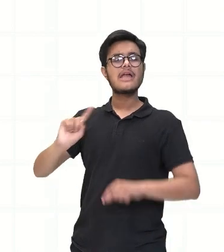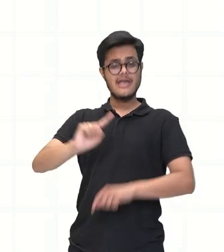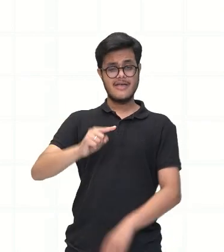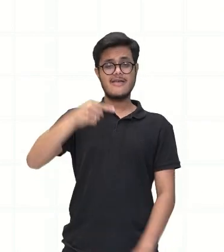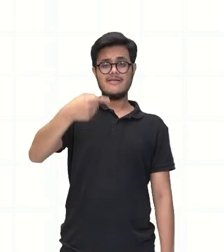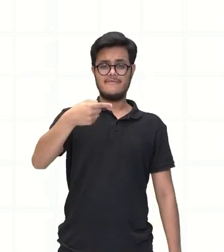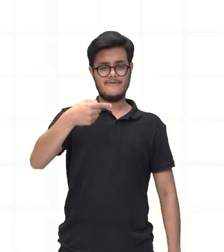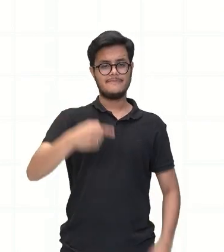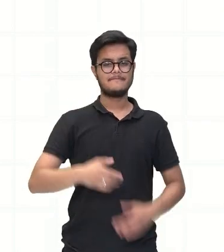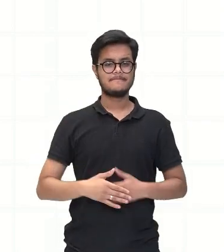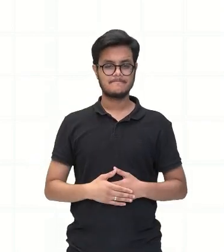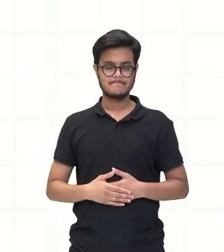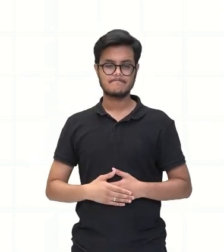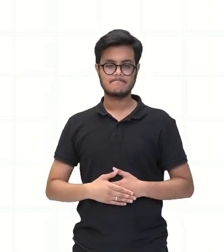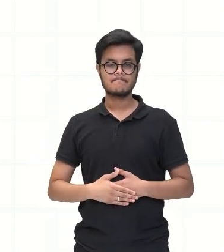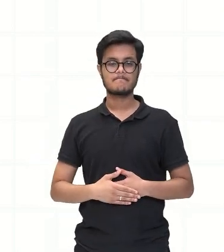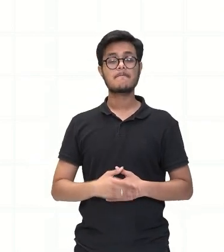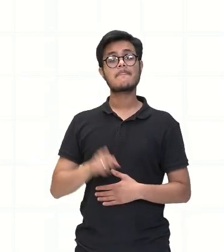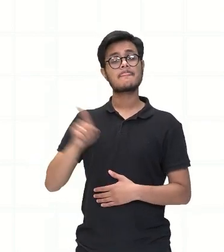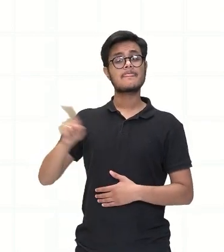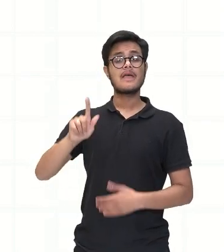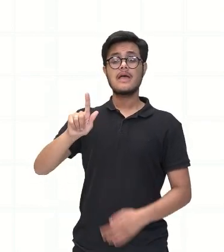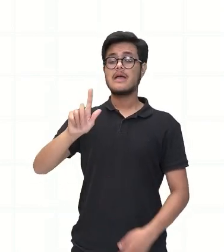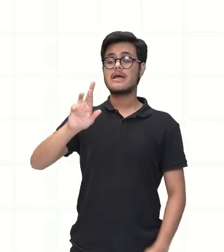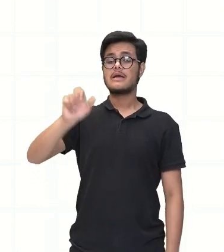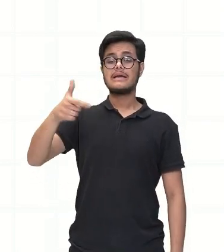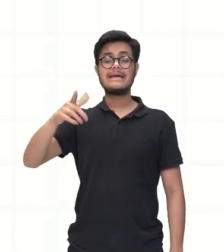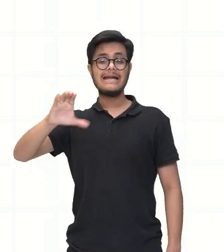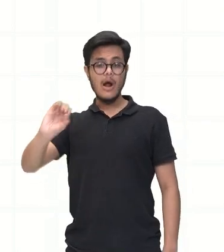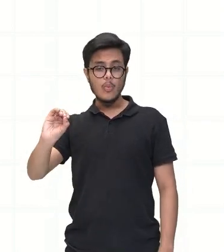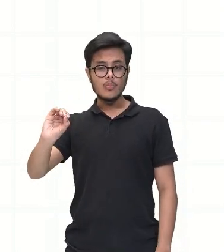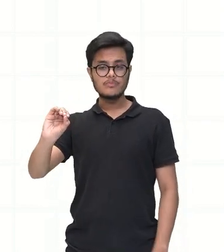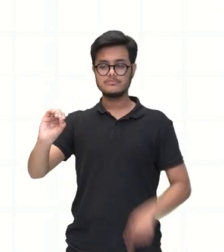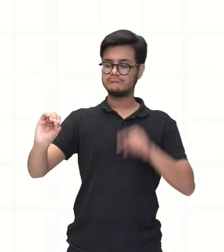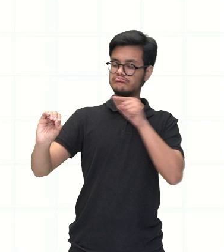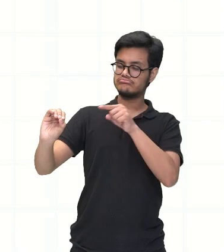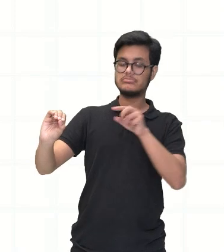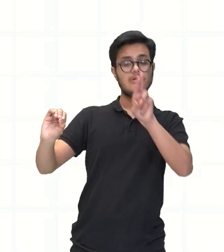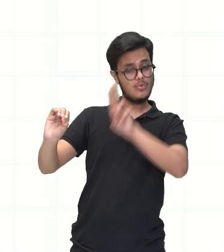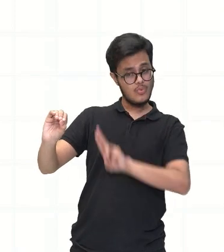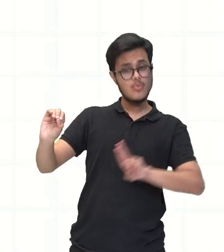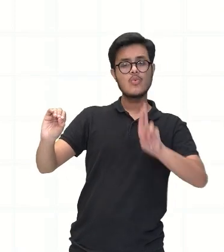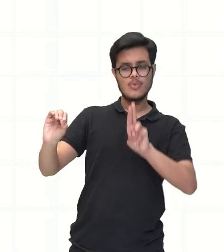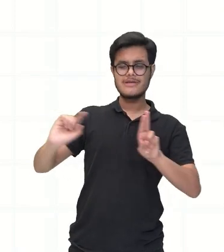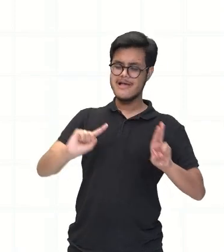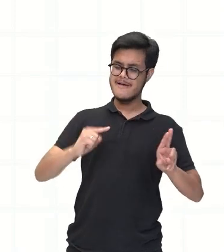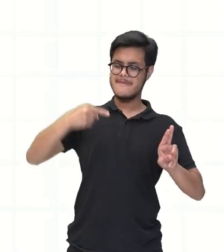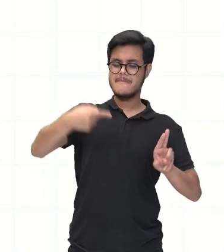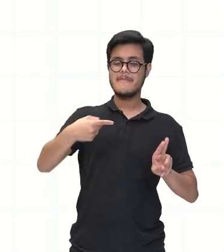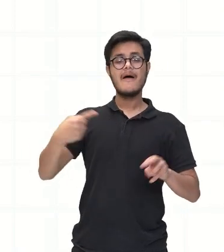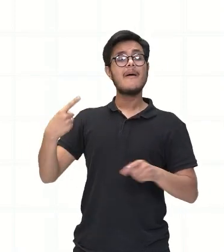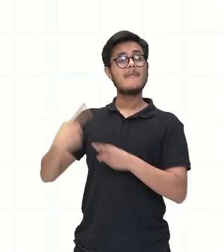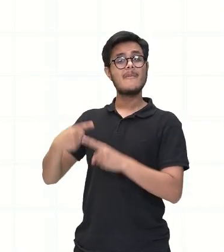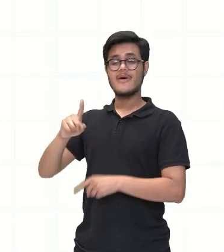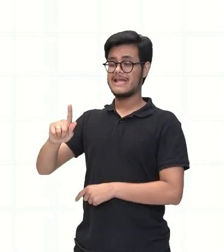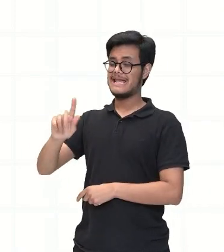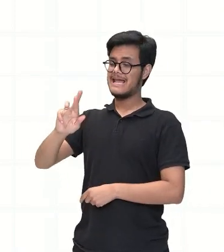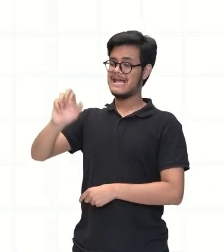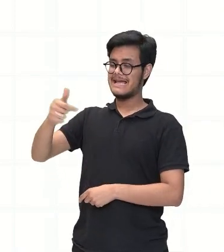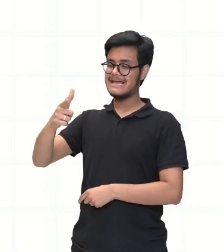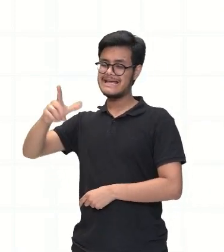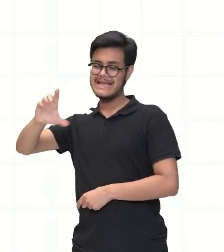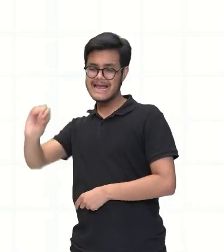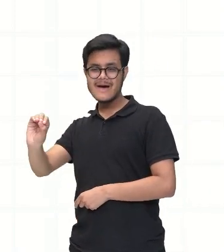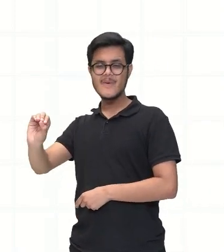hífen, ok? Grão-Pará, também você vai utilizar Grão-Pará,